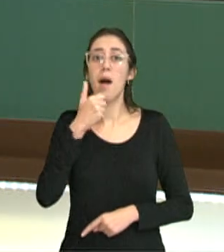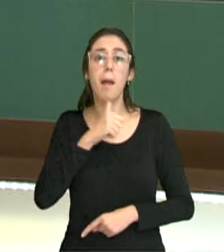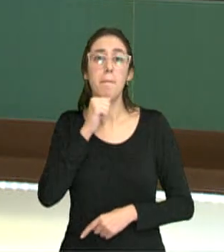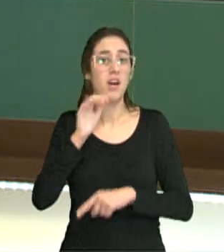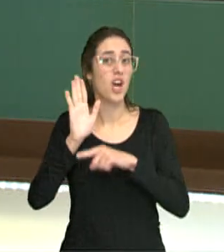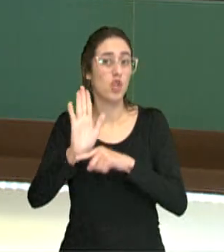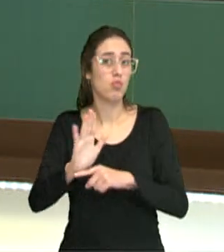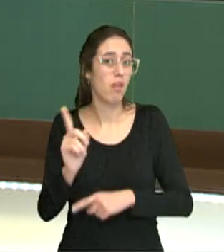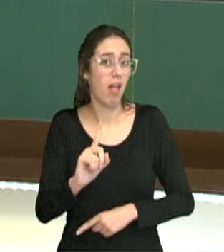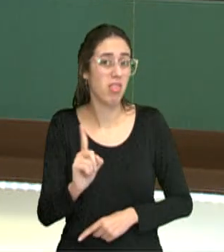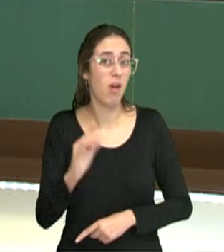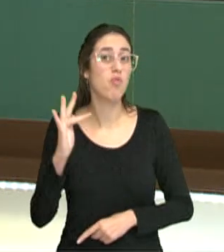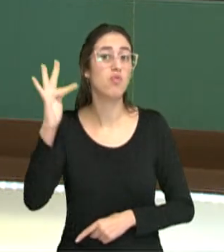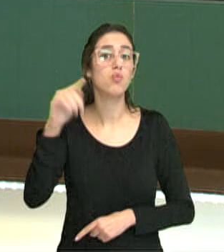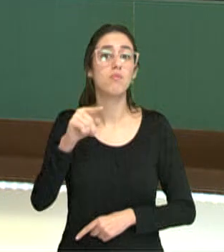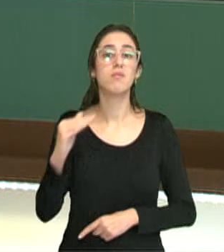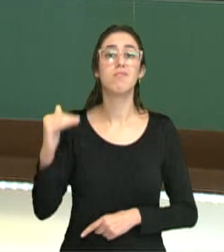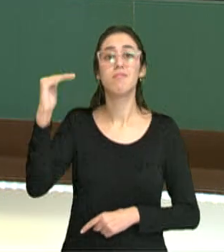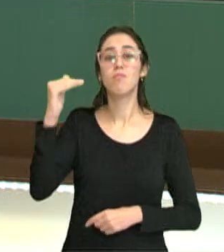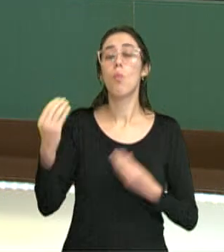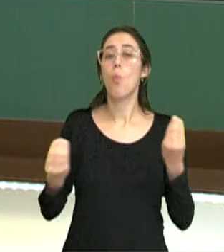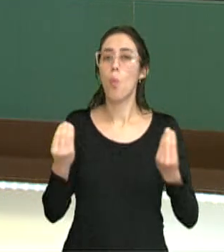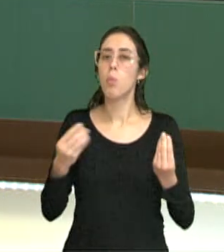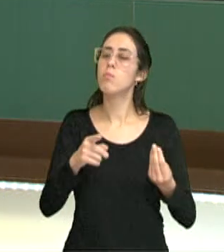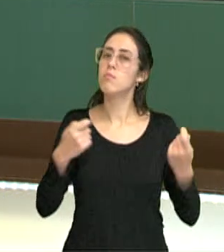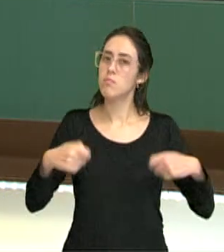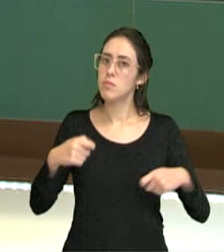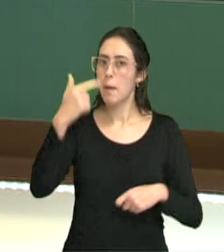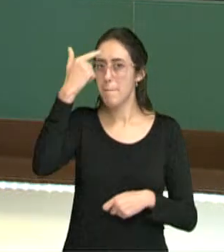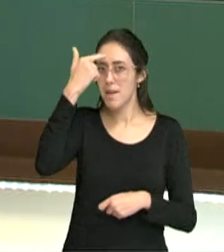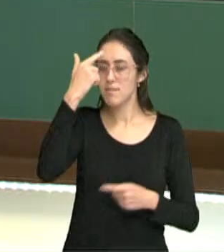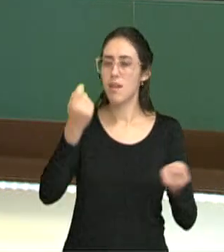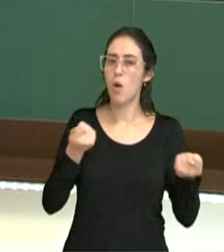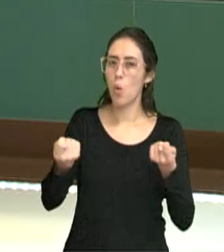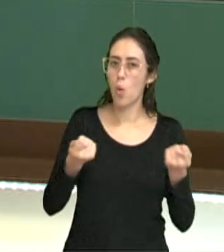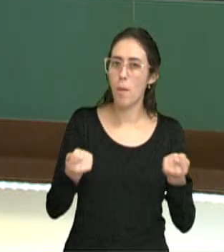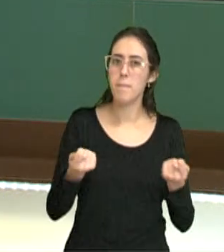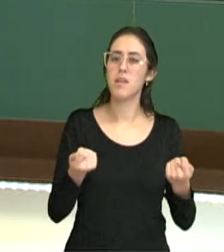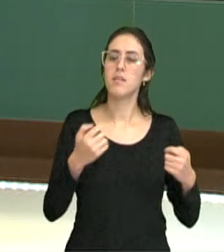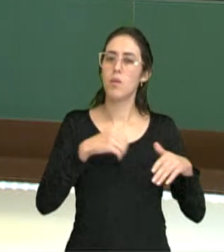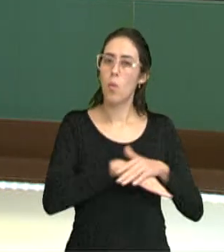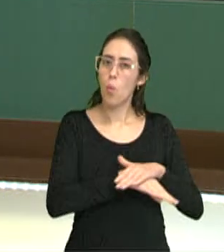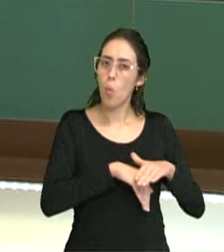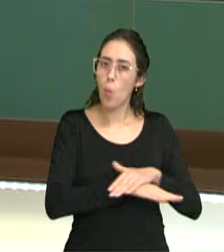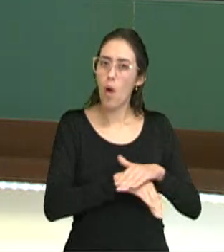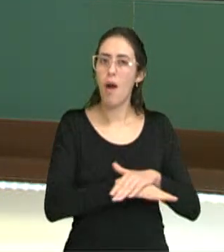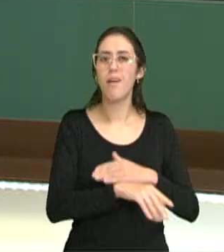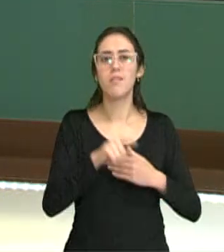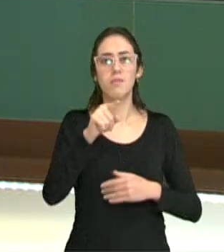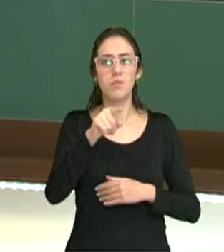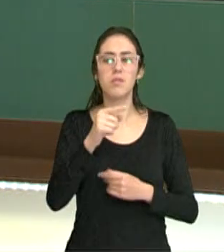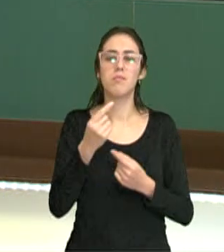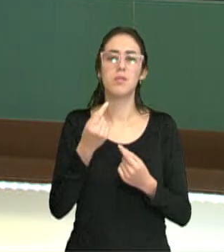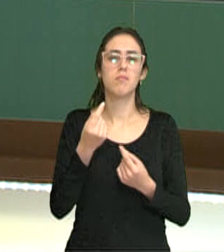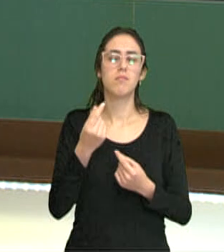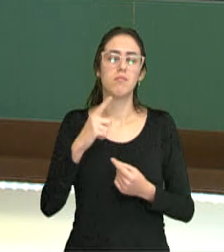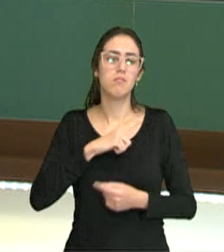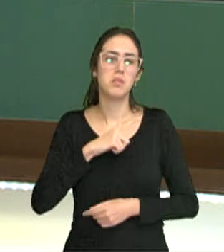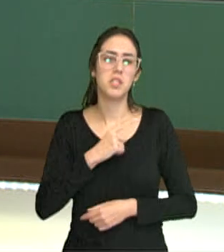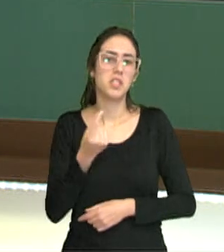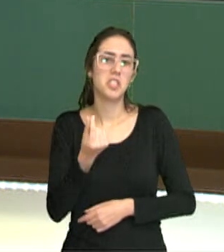você tem que pensar em como fazer uma economia baseado naquilo que você recebe, seja